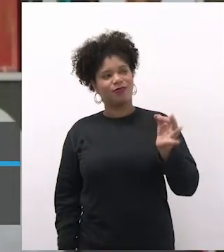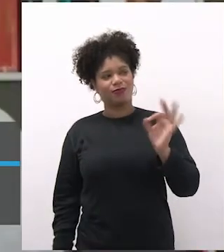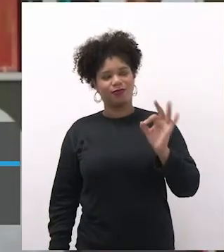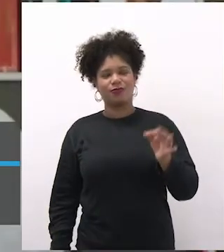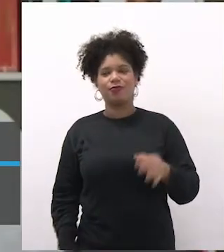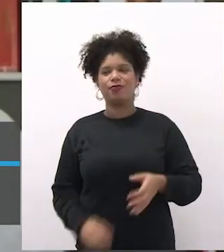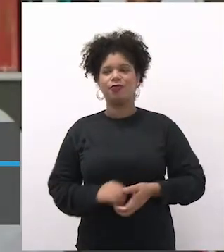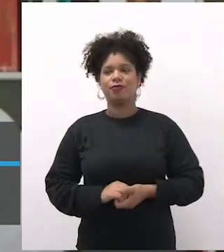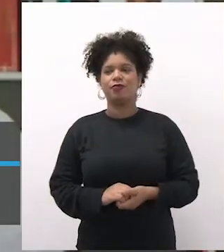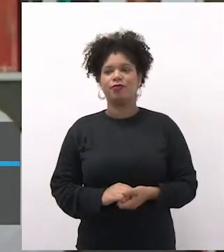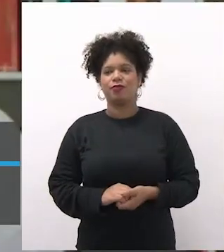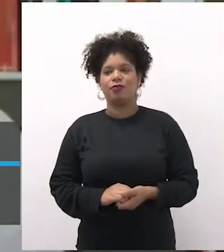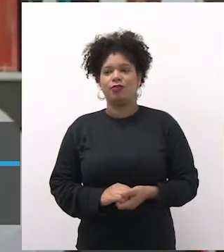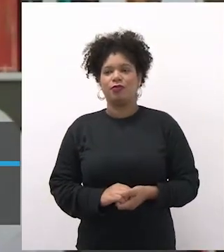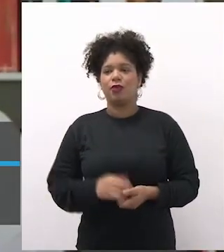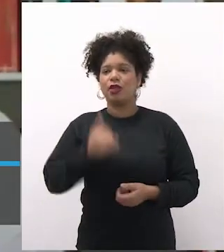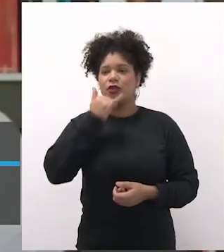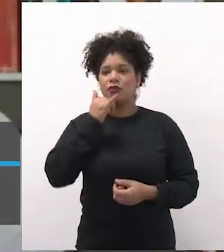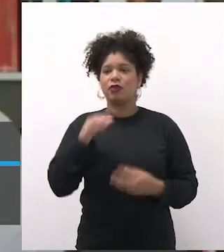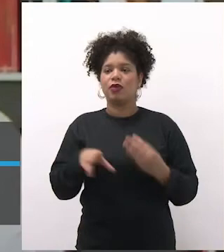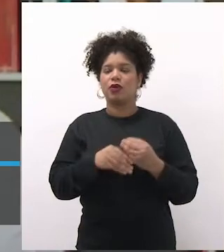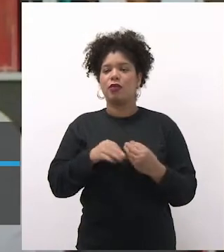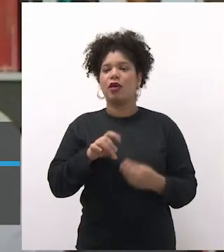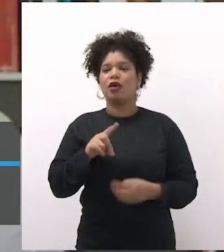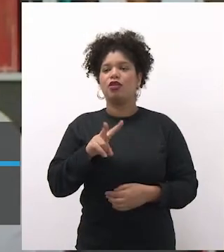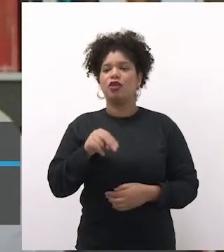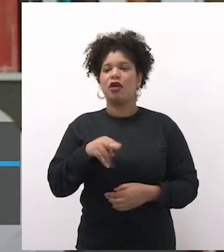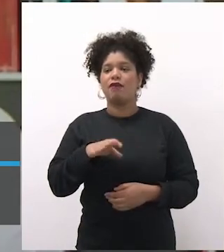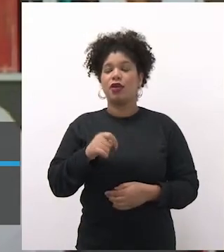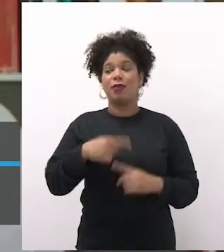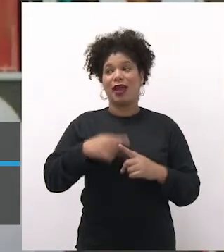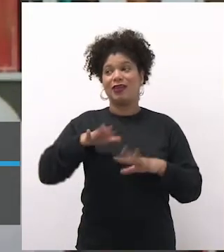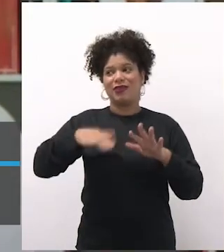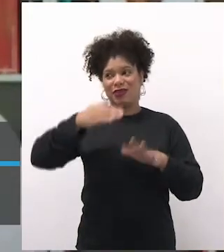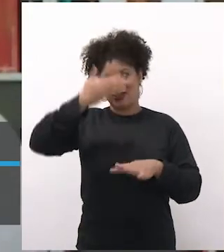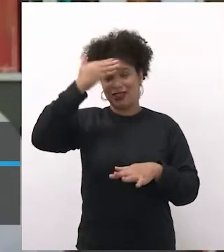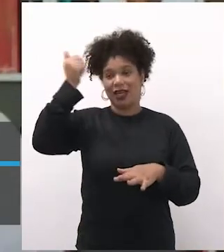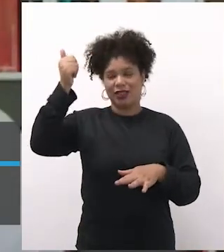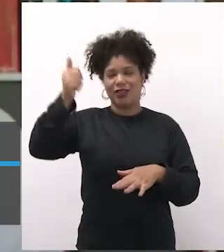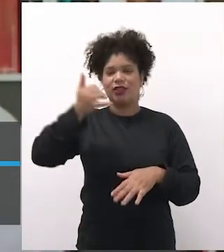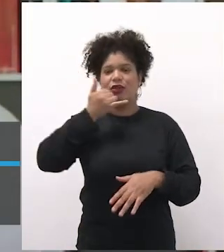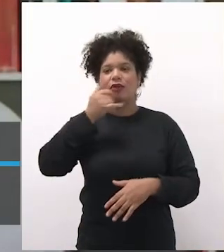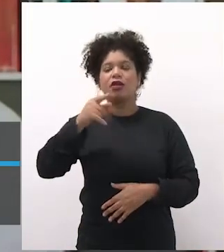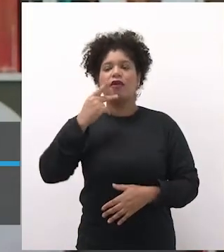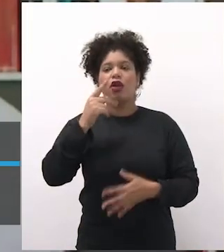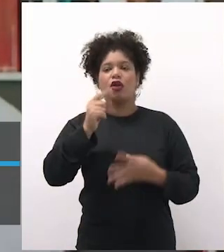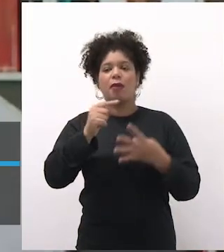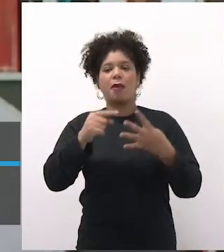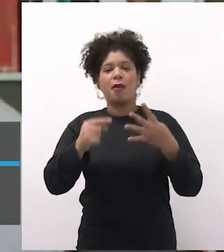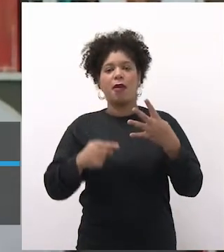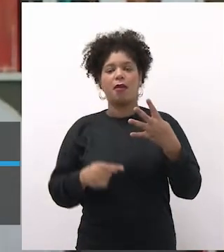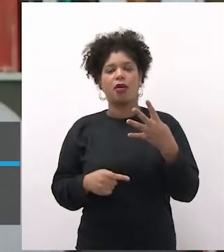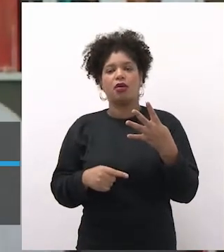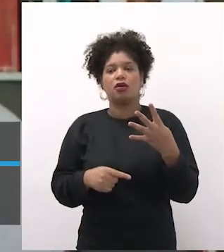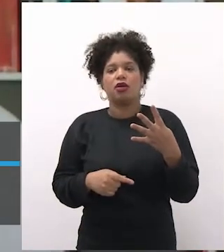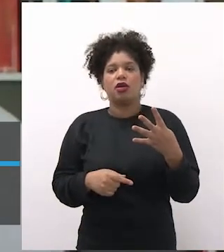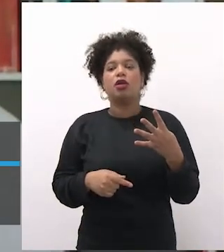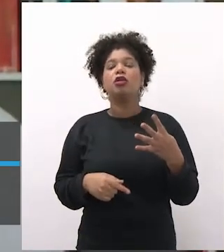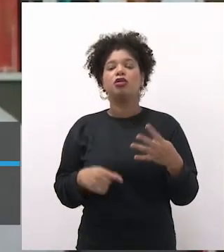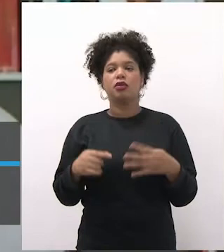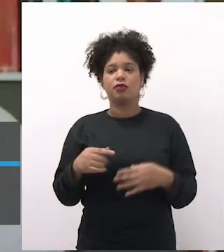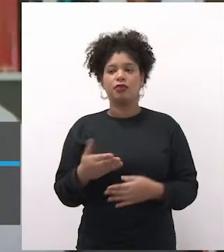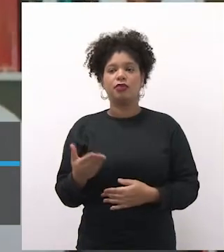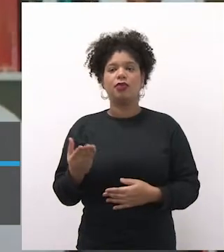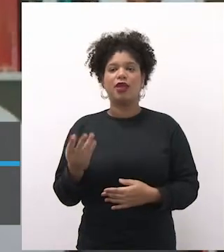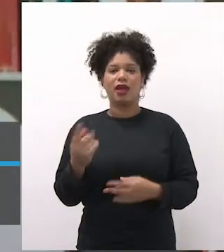falando, Edivane, desculpa, só para não esquecer, você falando sobre a questão dos papéis que a gente desempenha. Elas duas não estão aqui hoje, mas eu